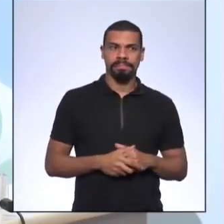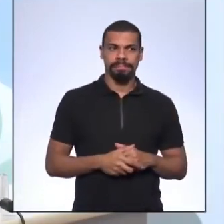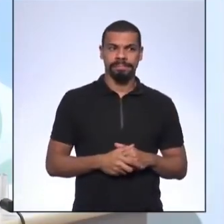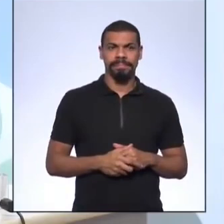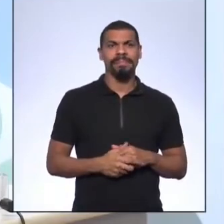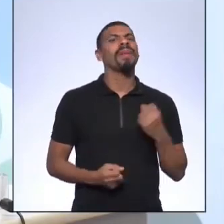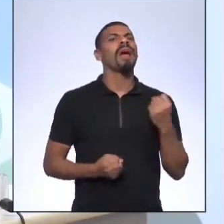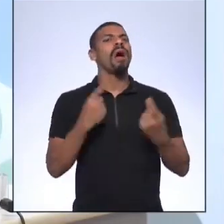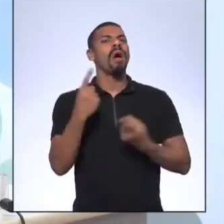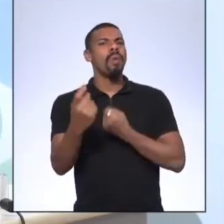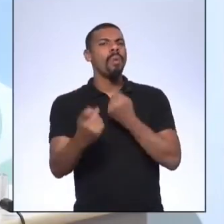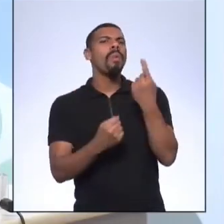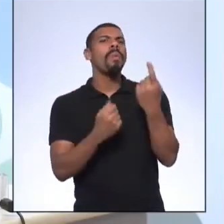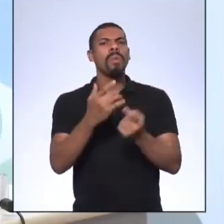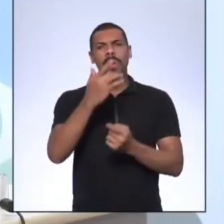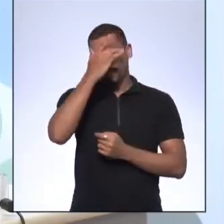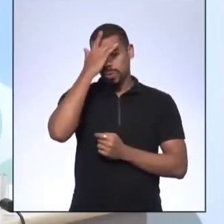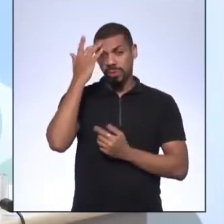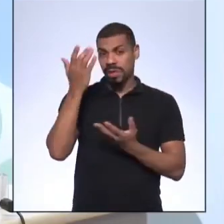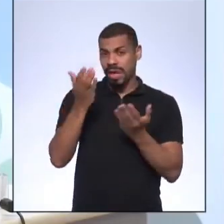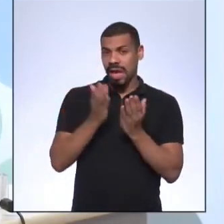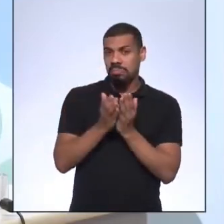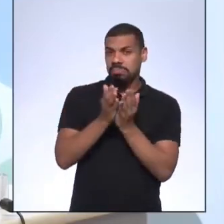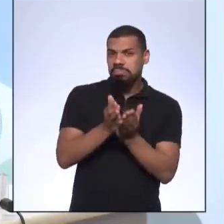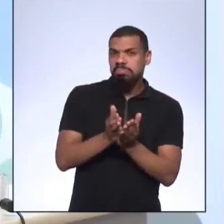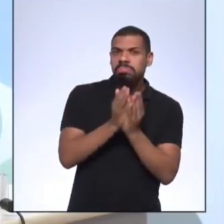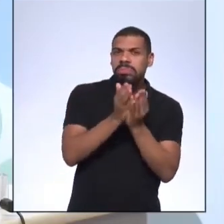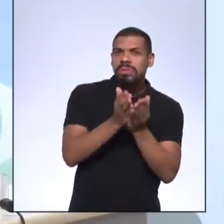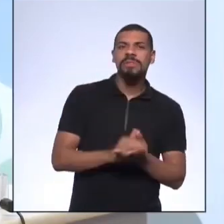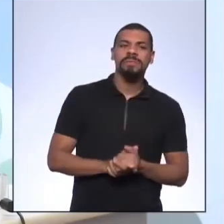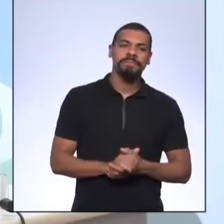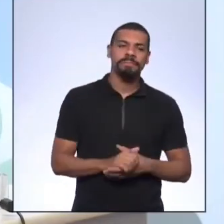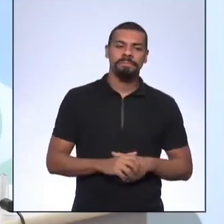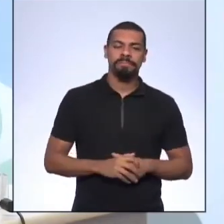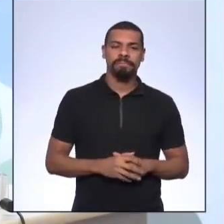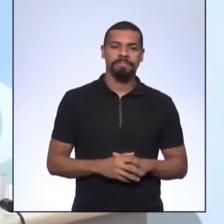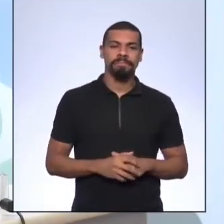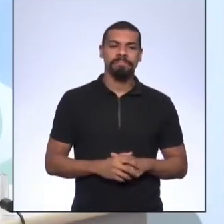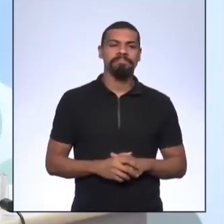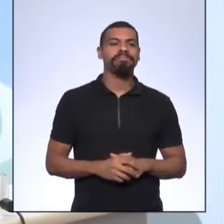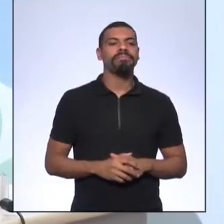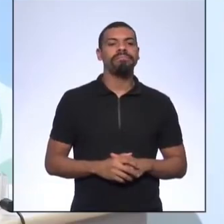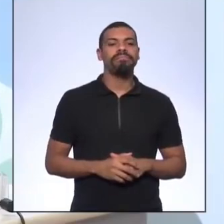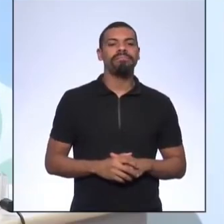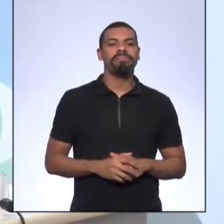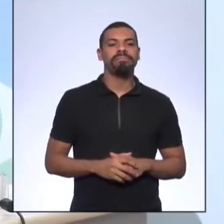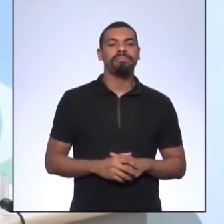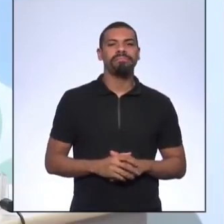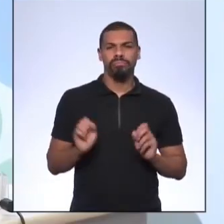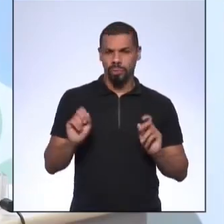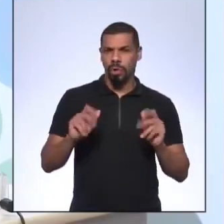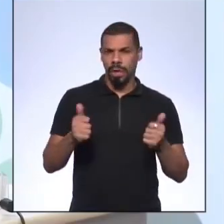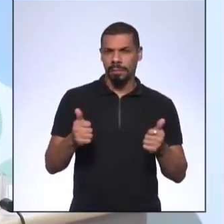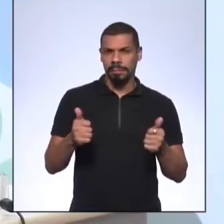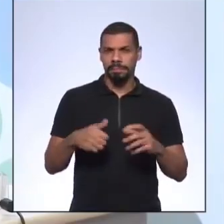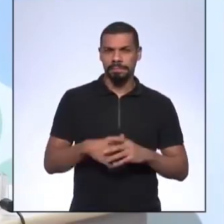muita gente se interessou e embarcou, ou seja, atraiu muitos aventureiros aí, tá? Tudo bem até aqui,